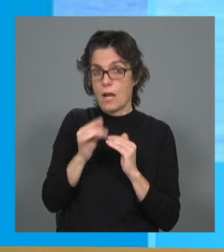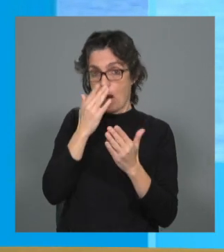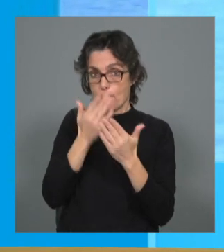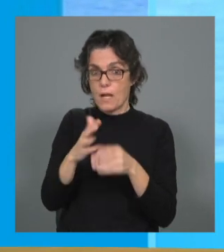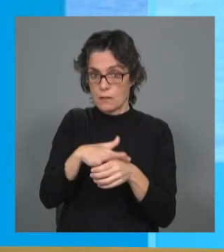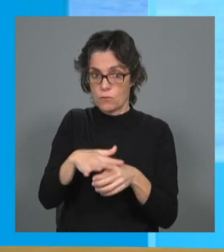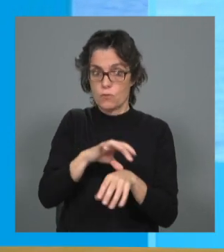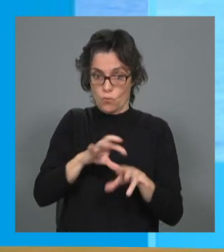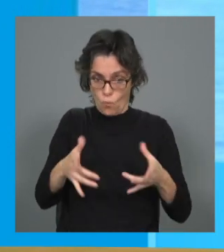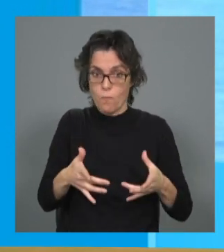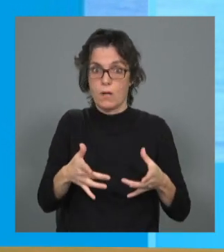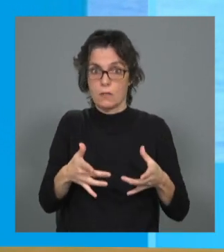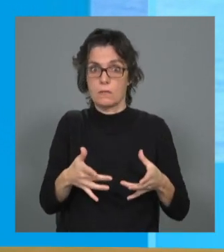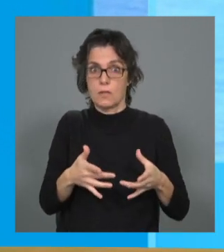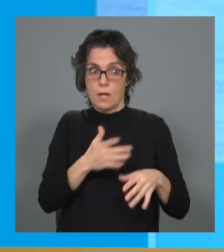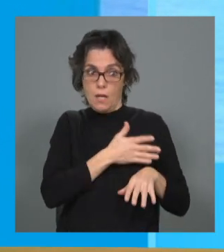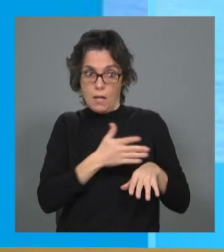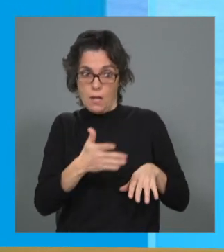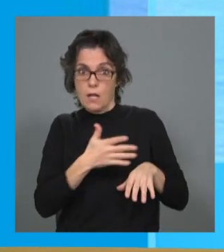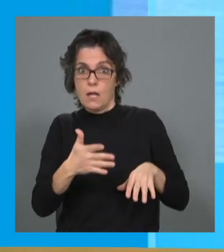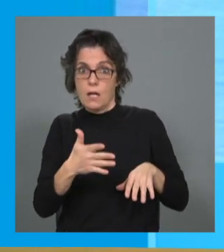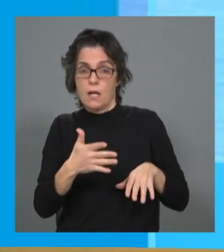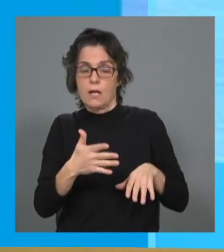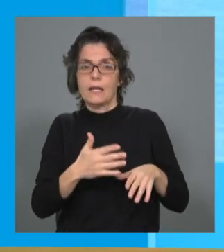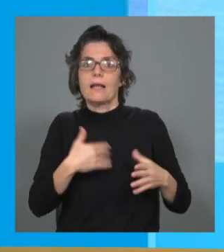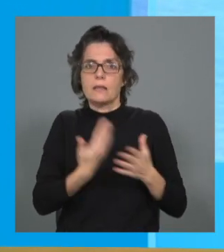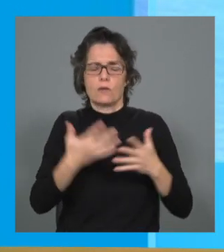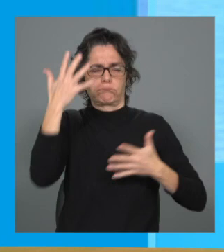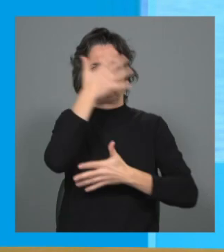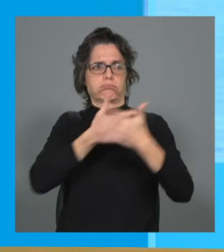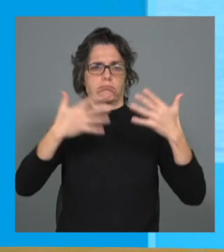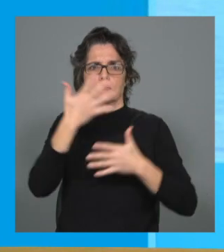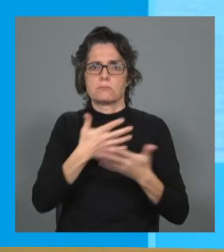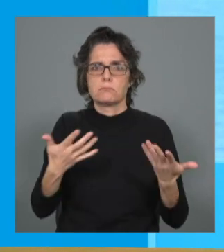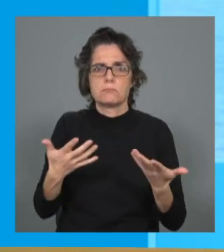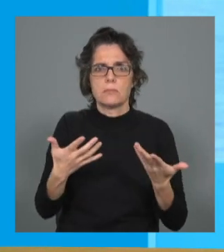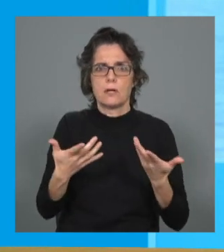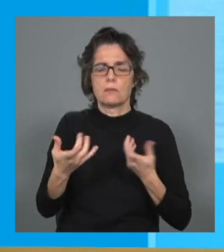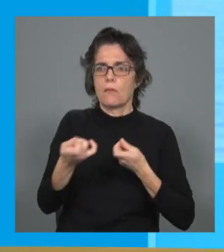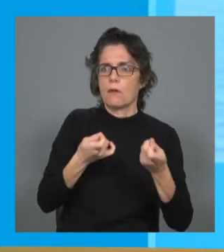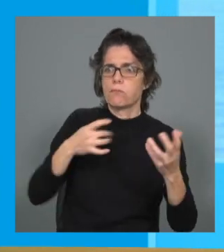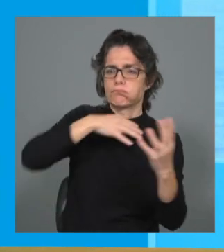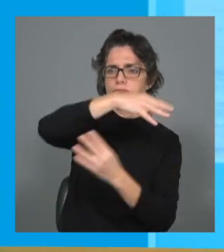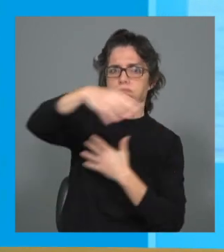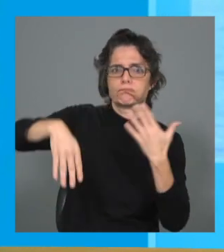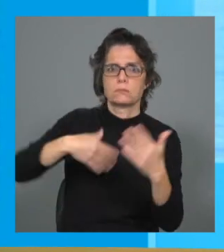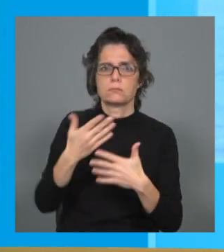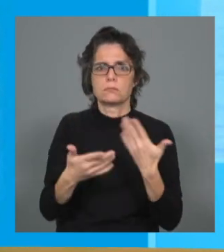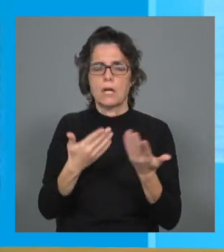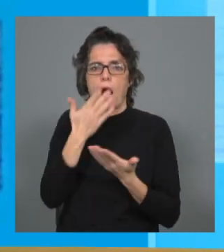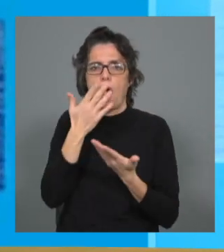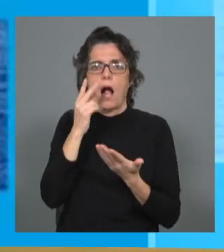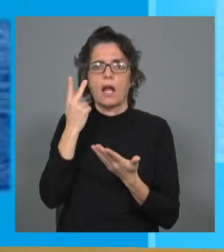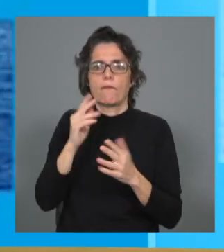seja, a pandemia introduziu uma desorganização tal e introduziu uma espécie de suspensão sobre a vida